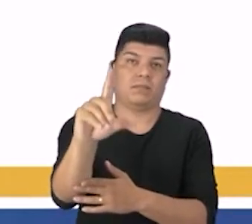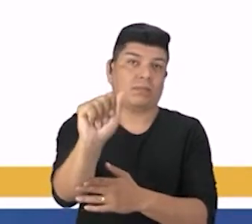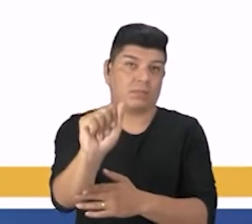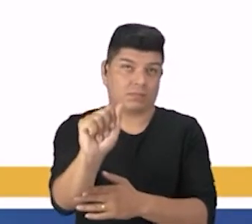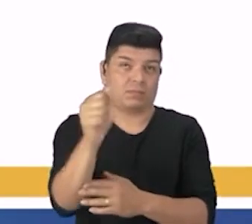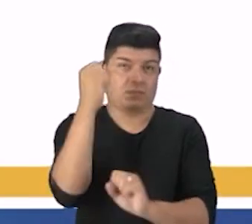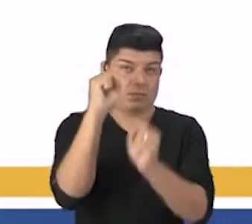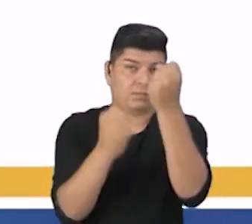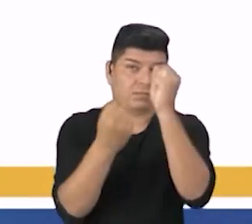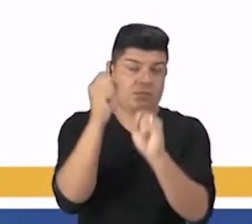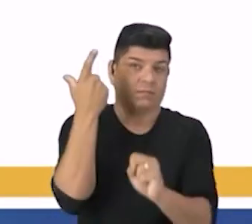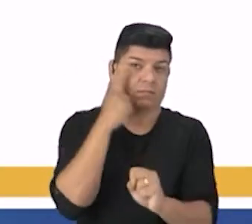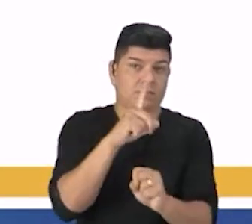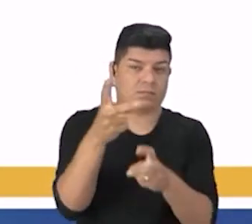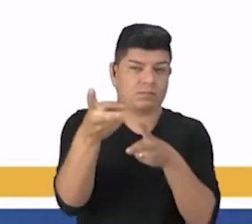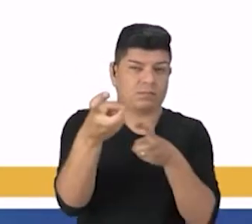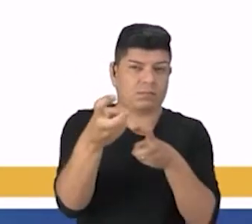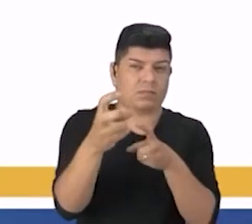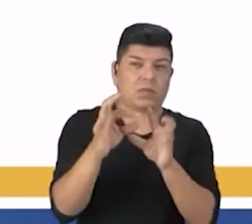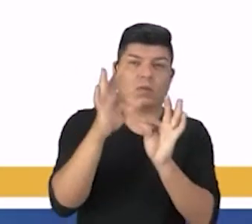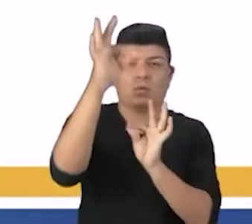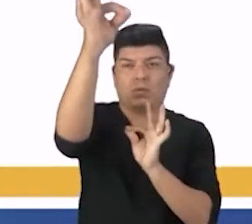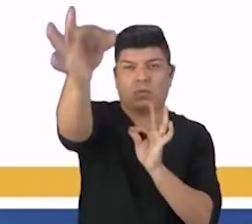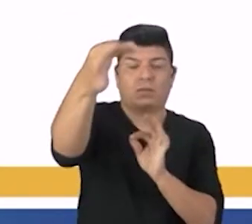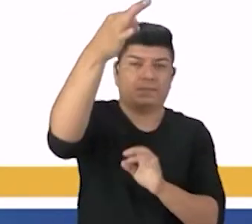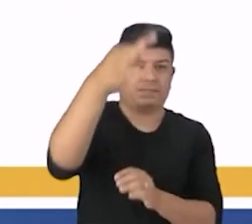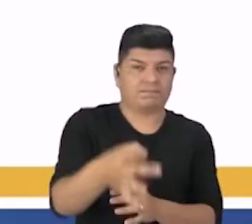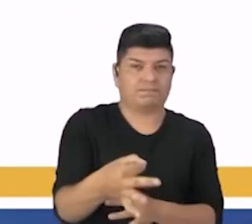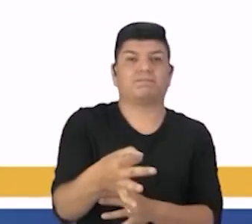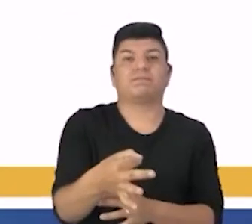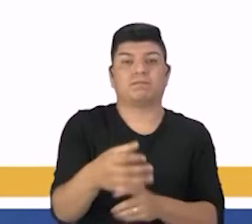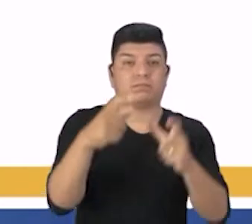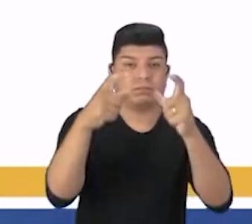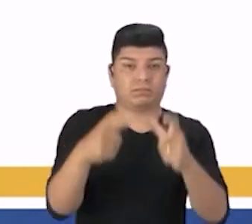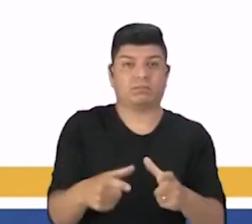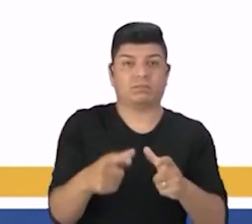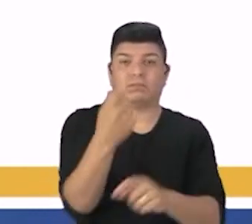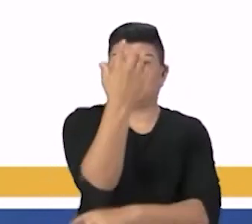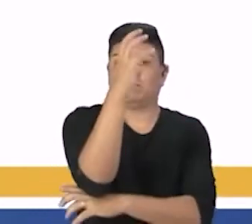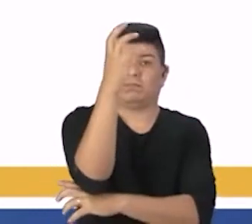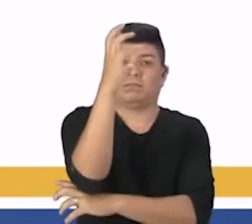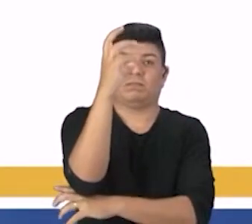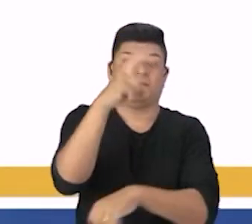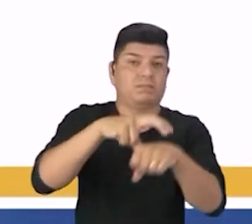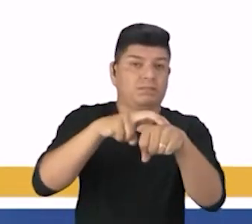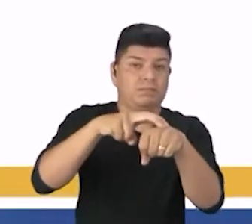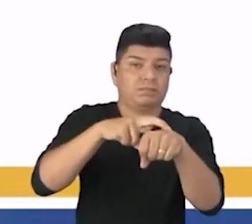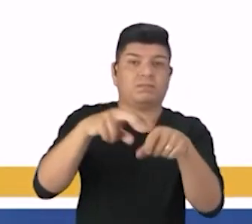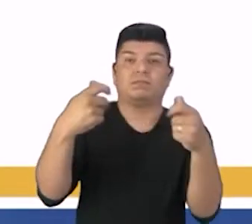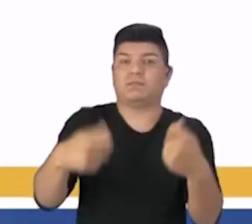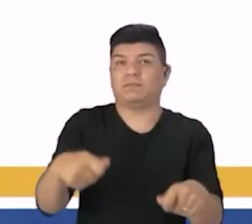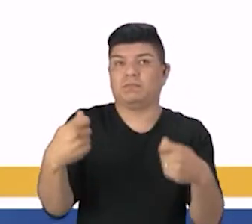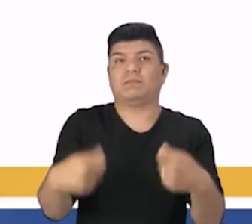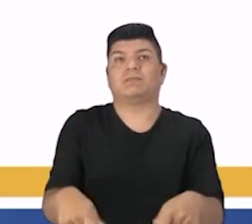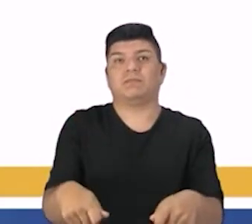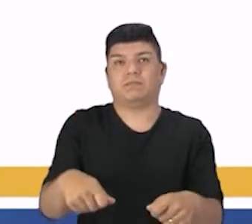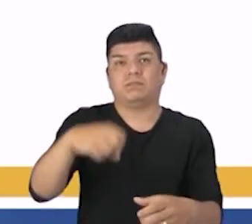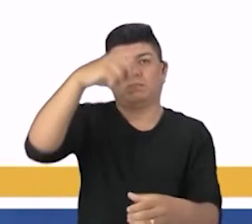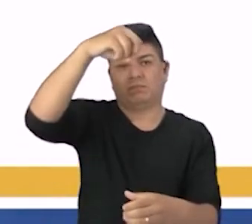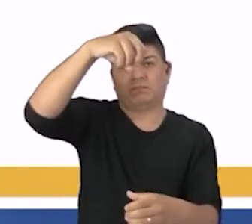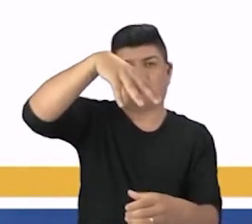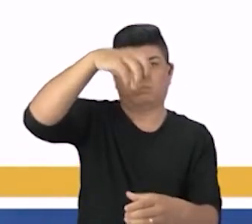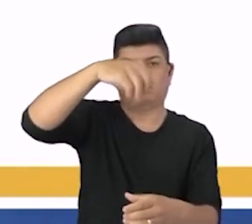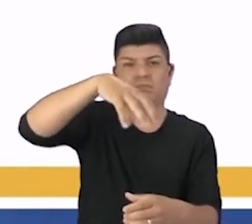capacidade de de perceber a distância ideal aonde que estão as plantas verdes que realmente precisão